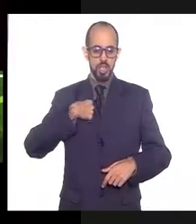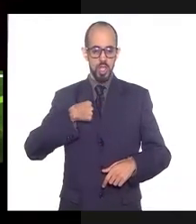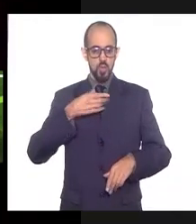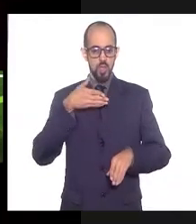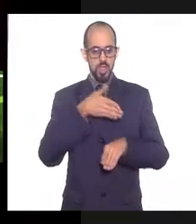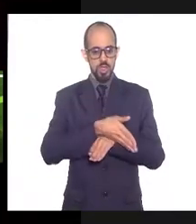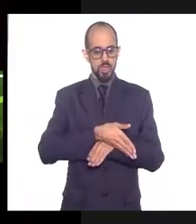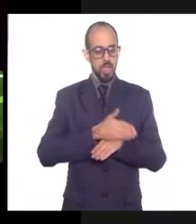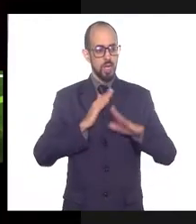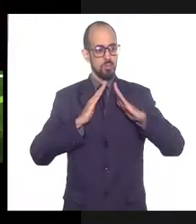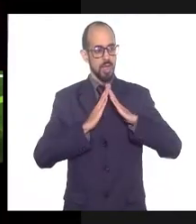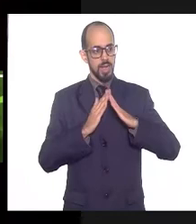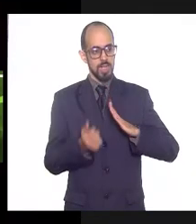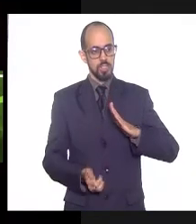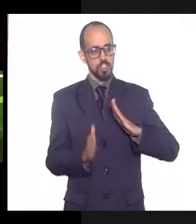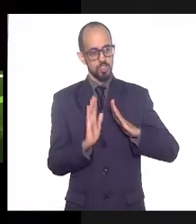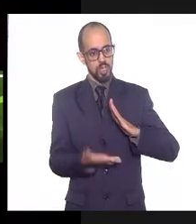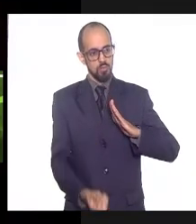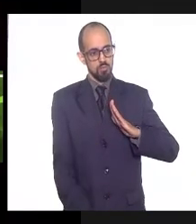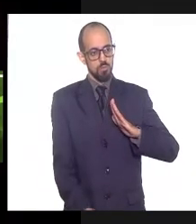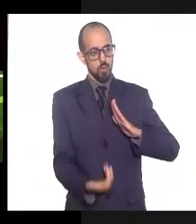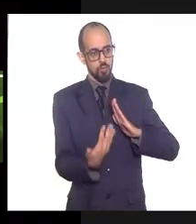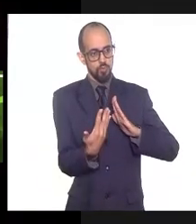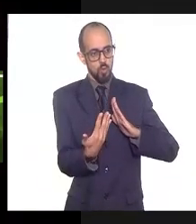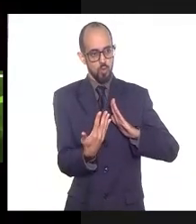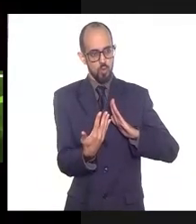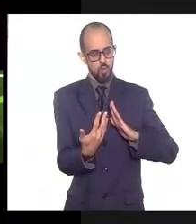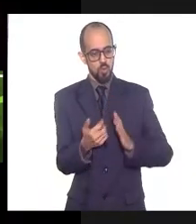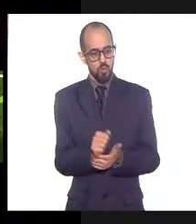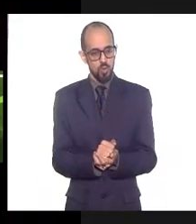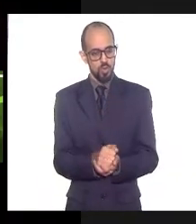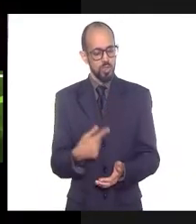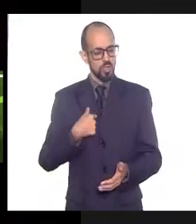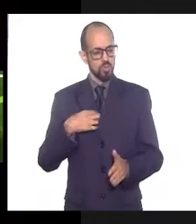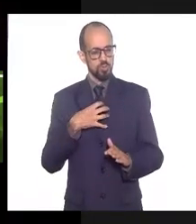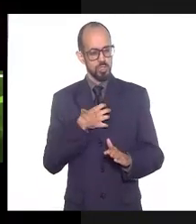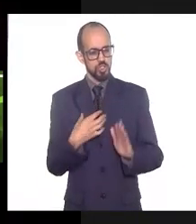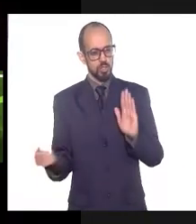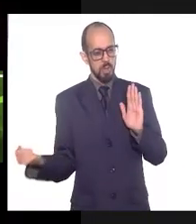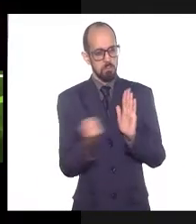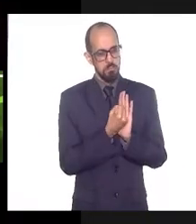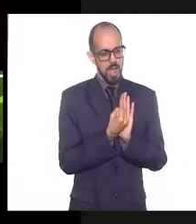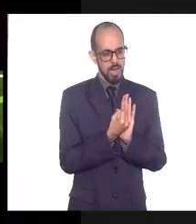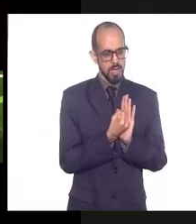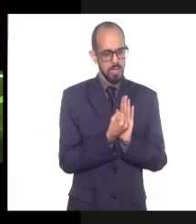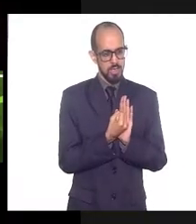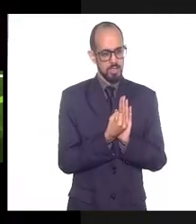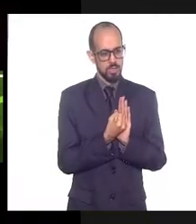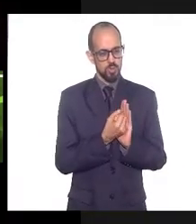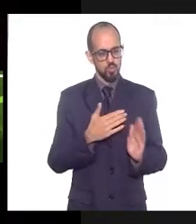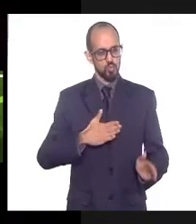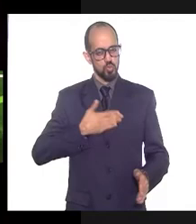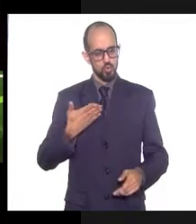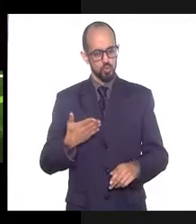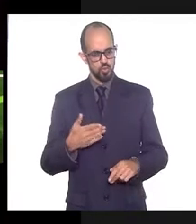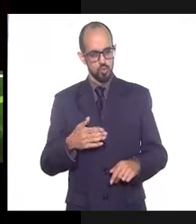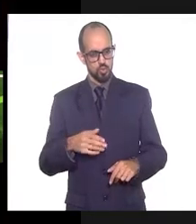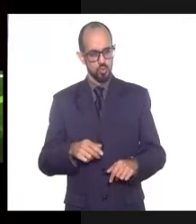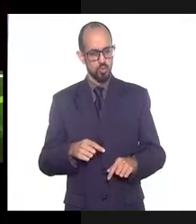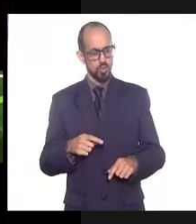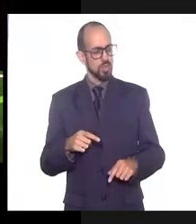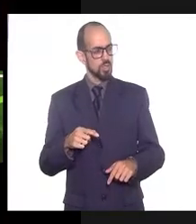foi incendiado. E aquilo me marcou e me chocou como um